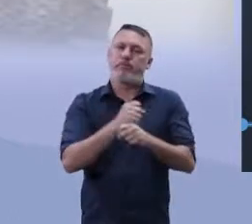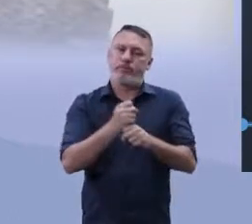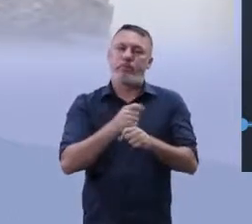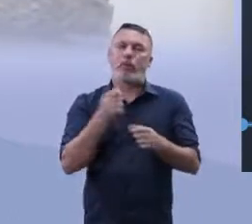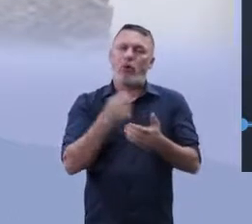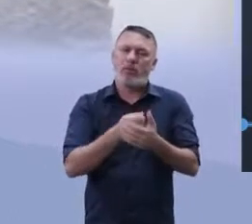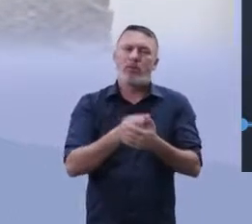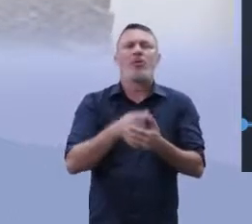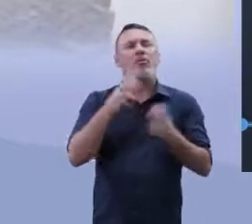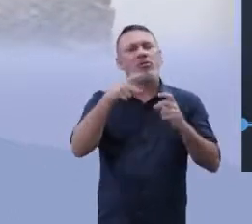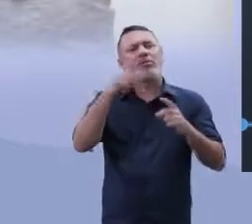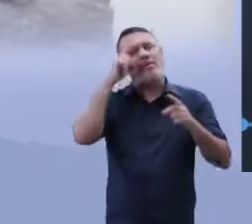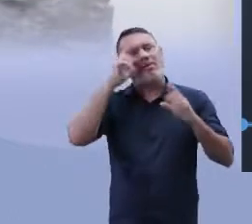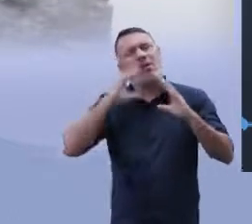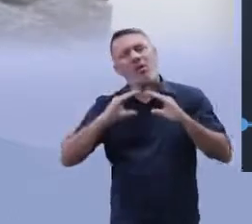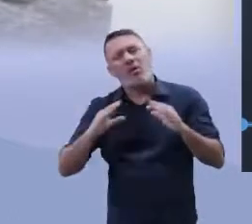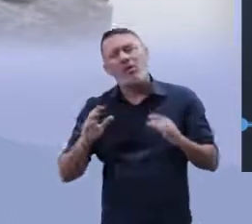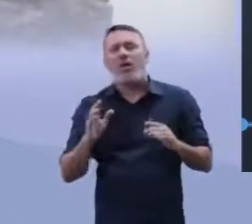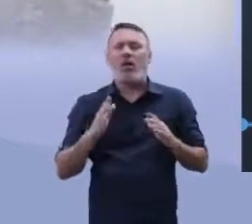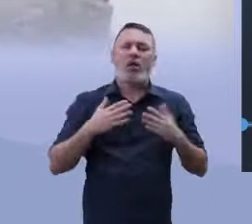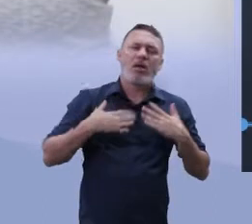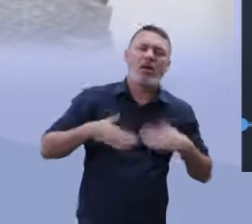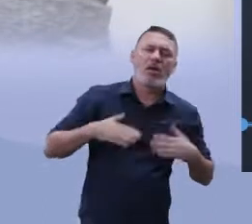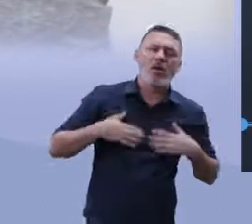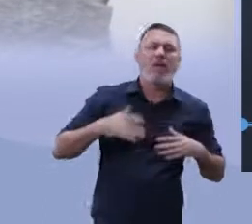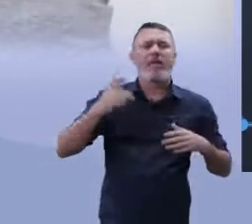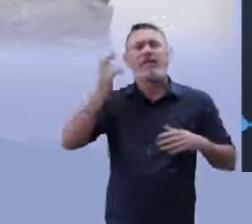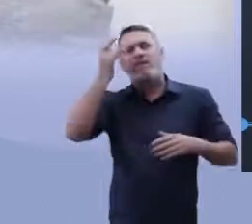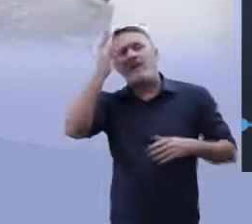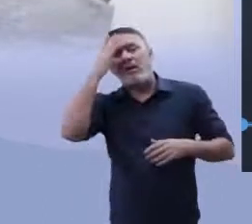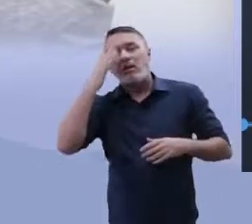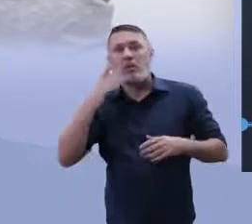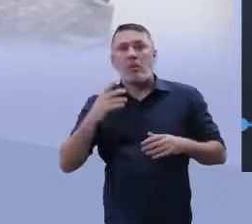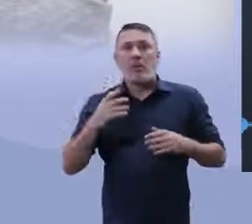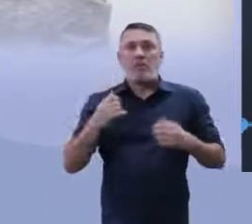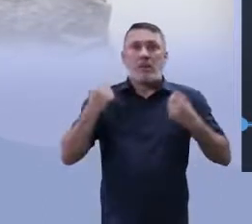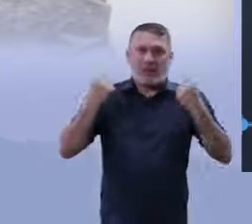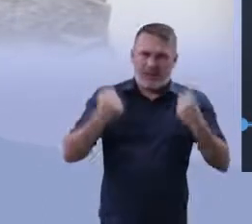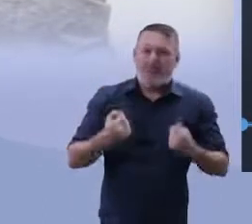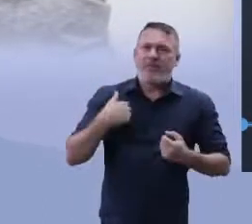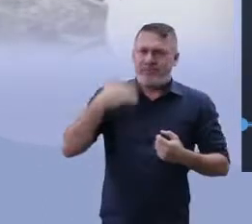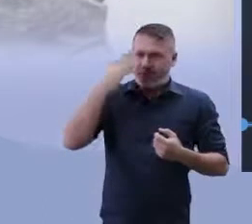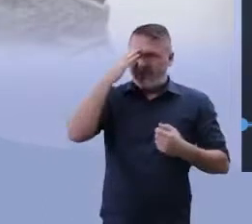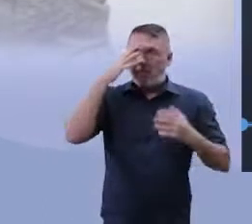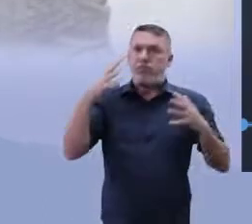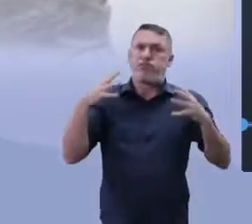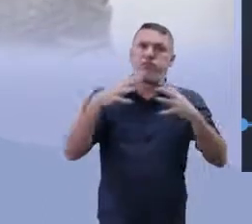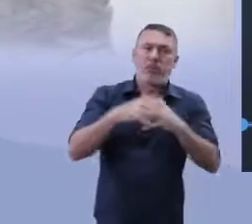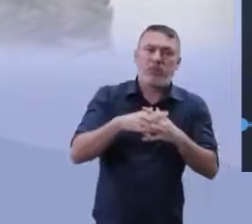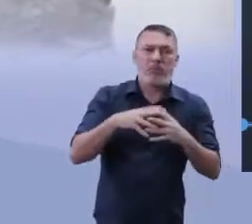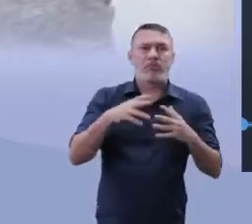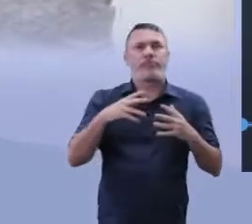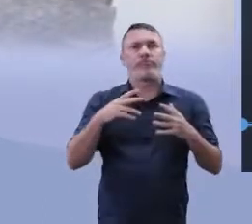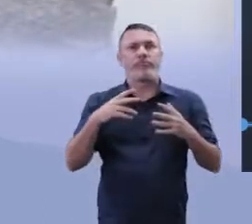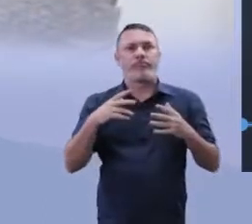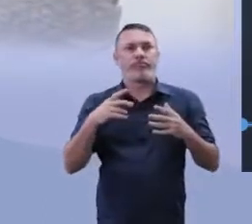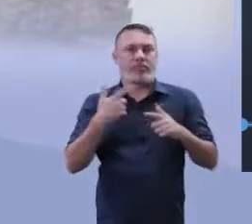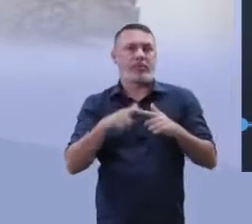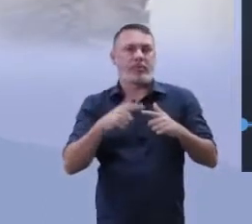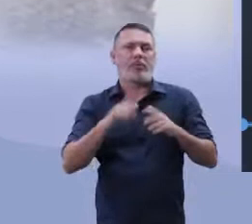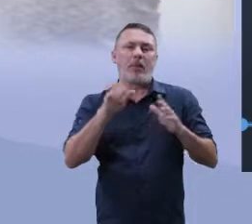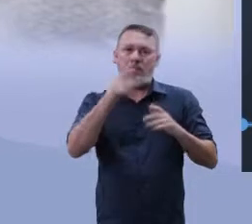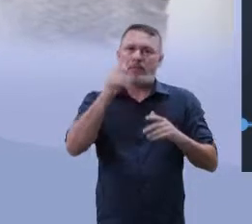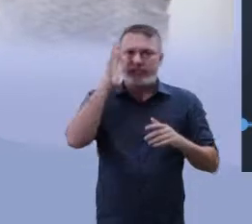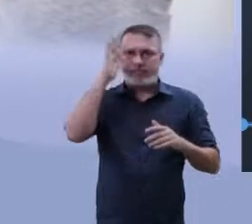colocar. Então, galera, busque da forma mais tranquila, da forma mais fácil, porque é um tema polêmico, é um tema difícil e você tem que pensar nisso aí. A